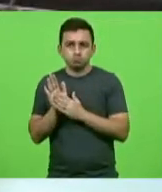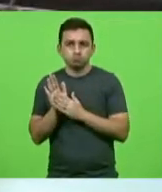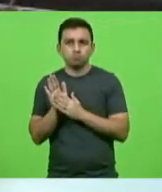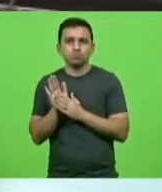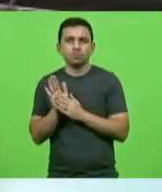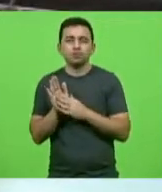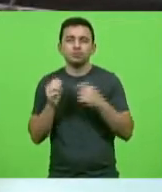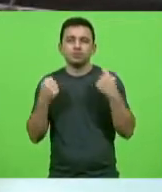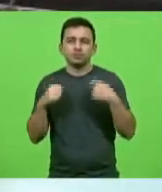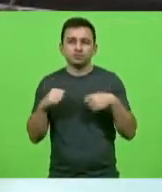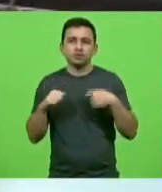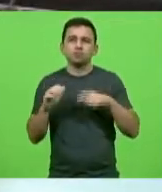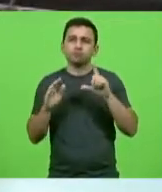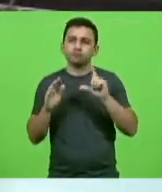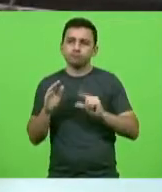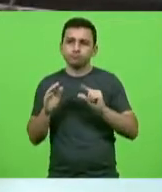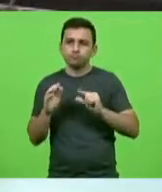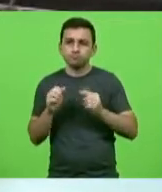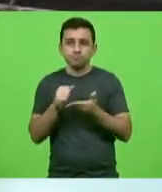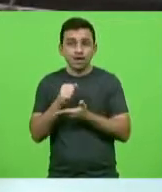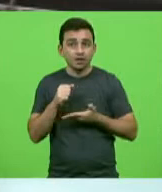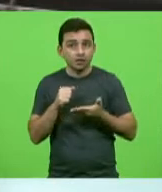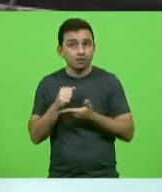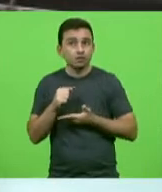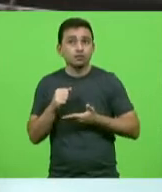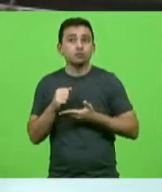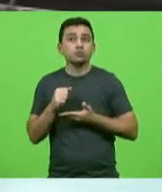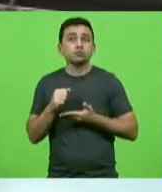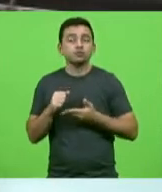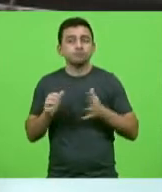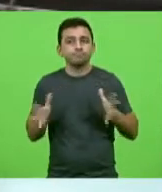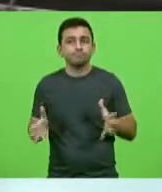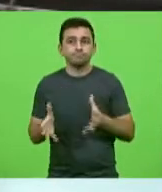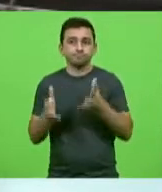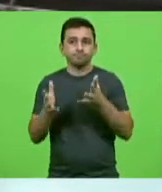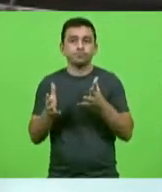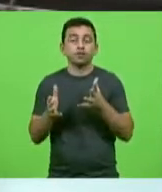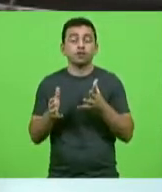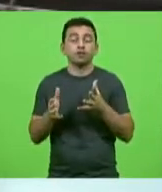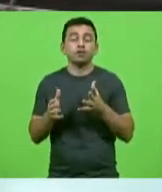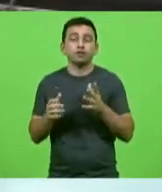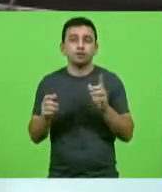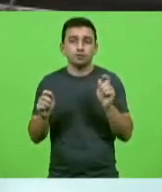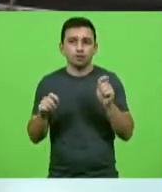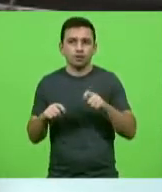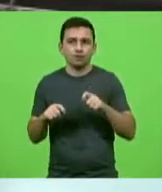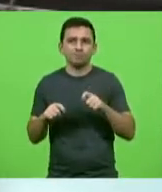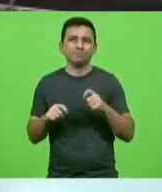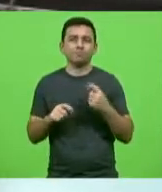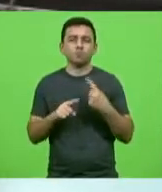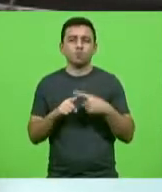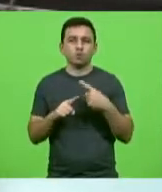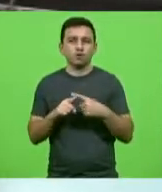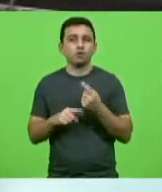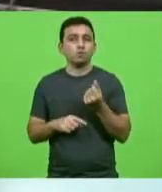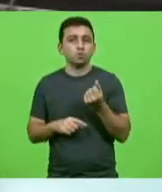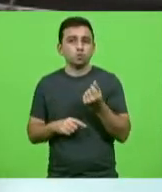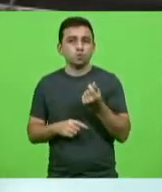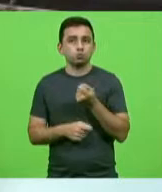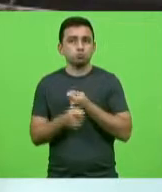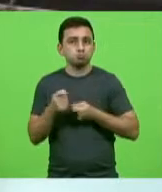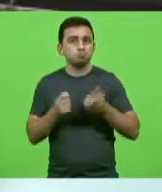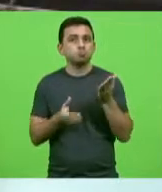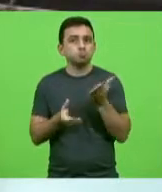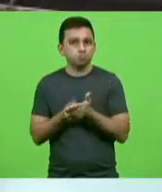devem ser minimamente suficientes, aptos a ensejar justa causa, dado o custo que representa o